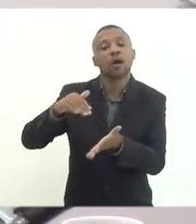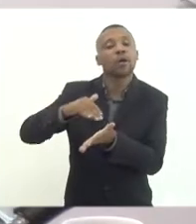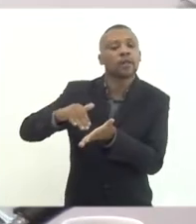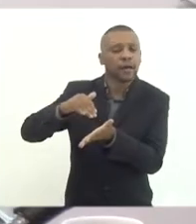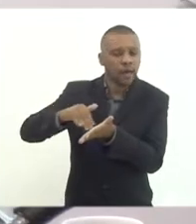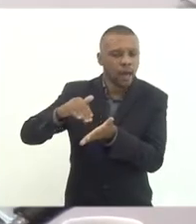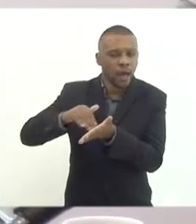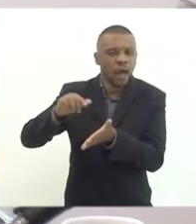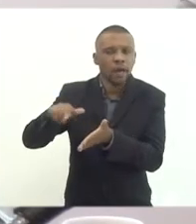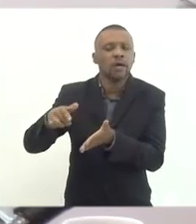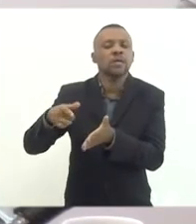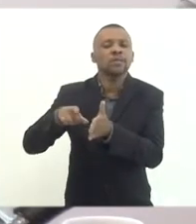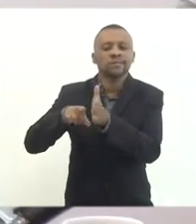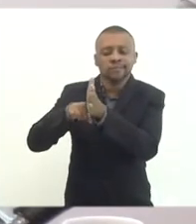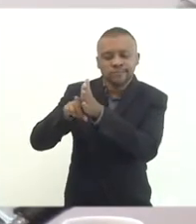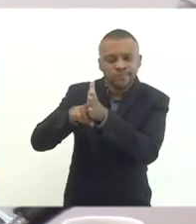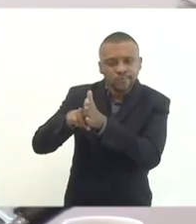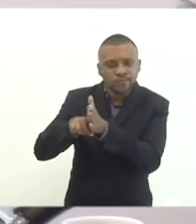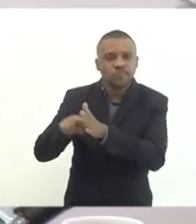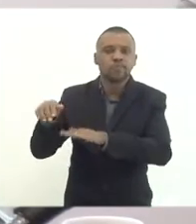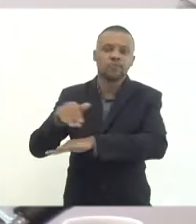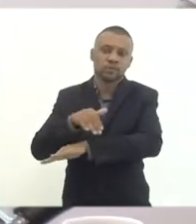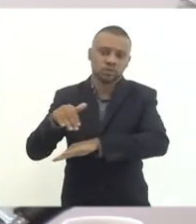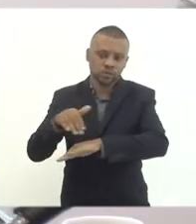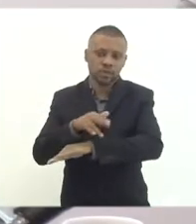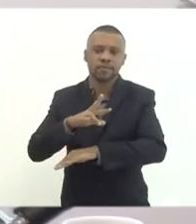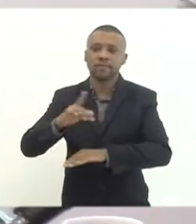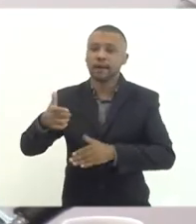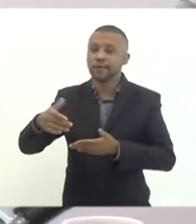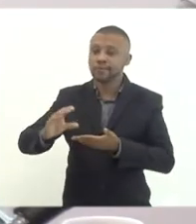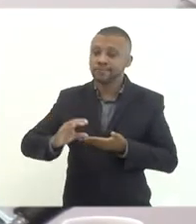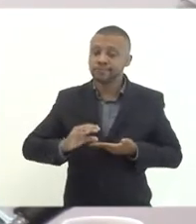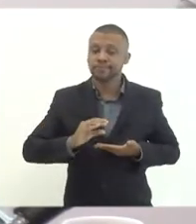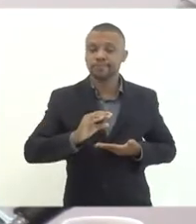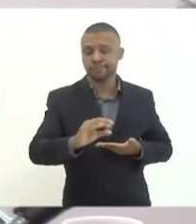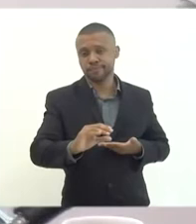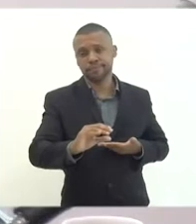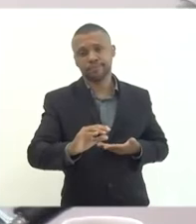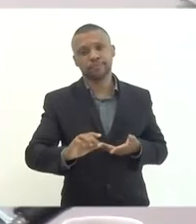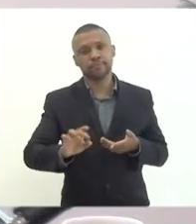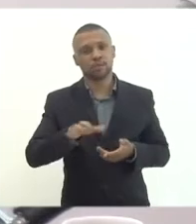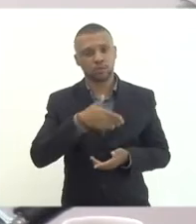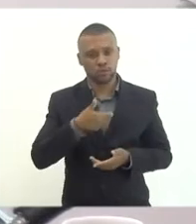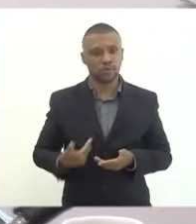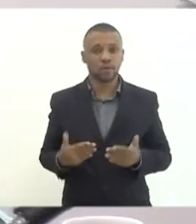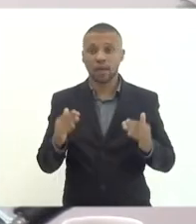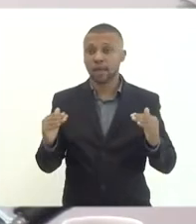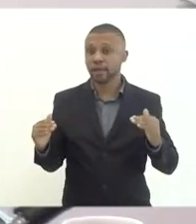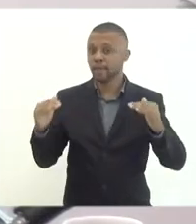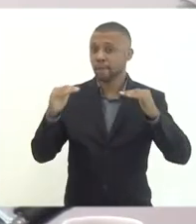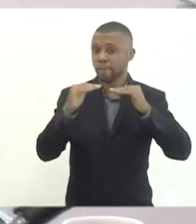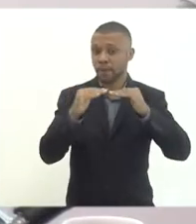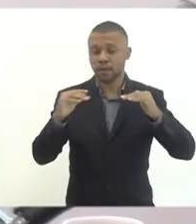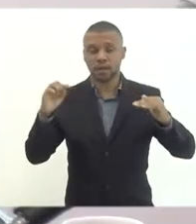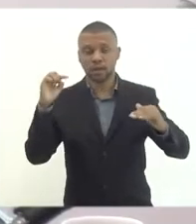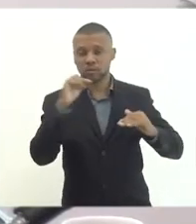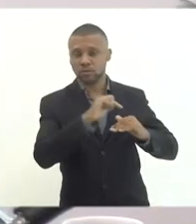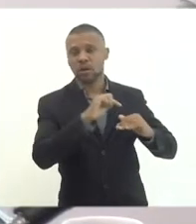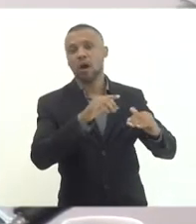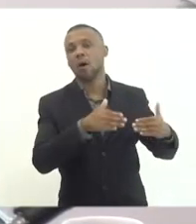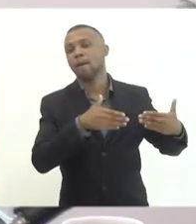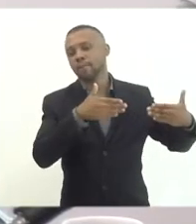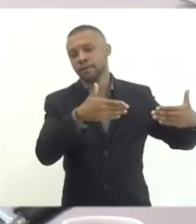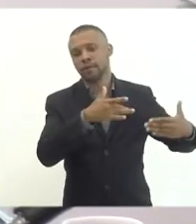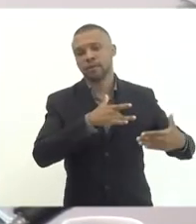implantadas o que vão receber o recurso financeiro também do estado e Que parada do Ministério da Saúde